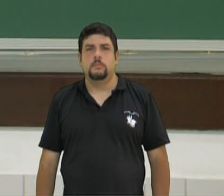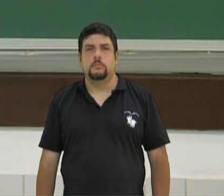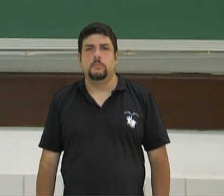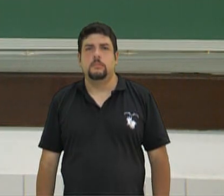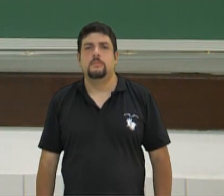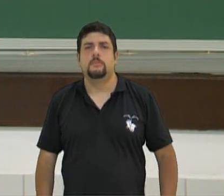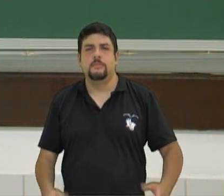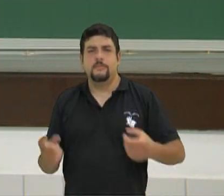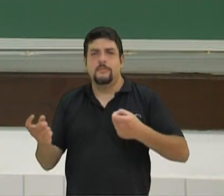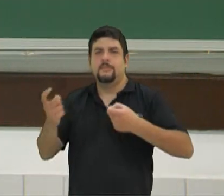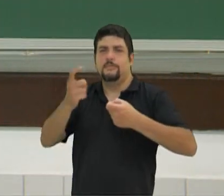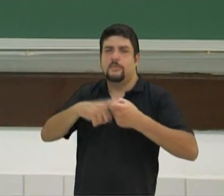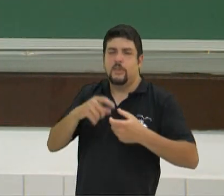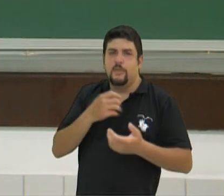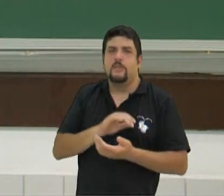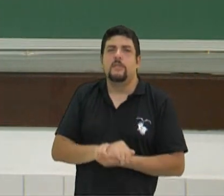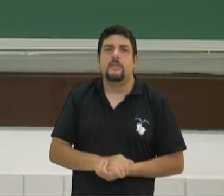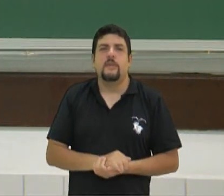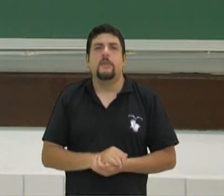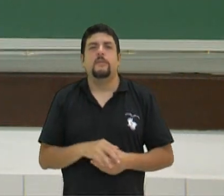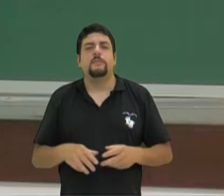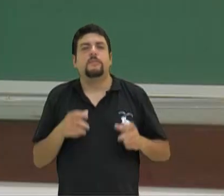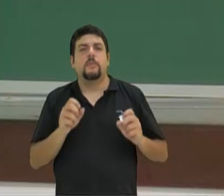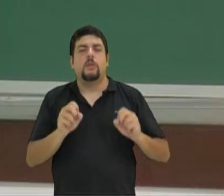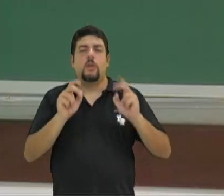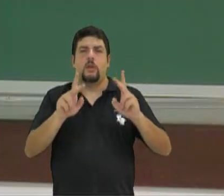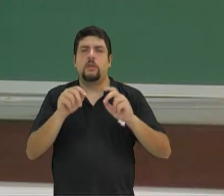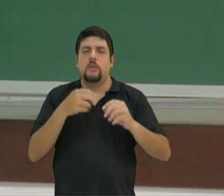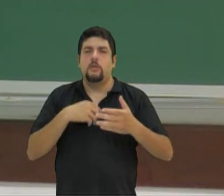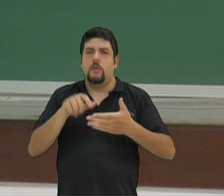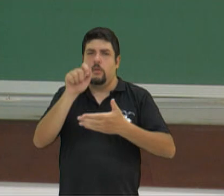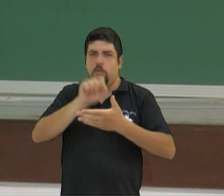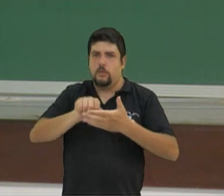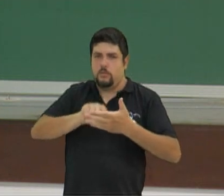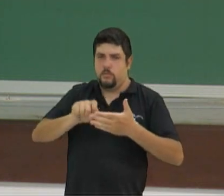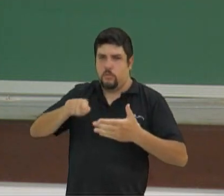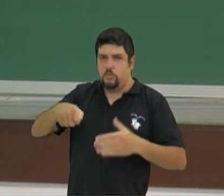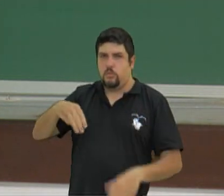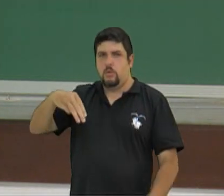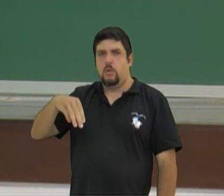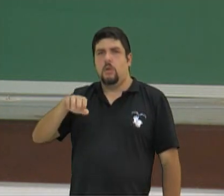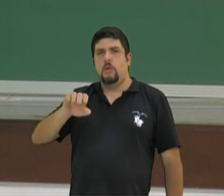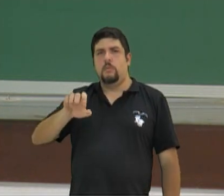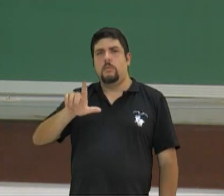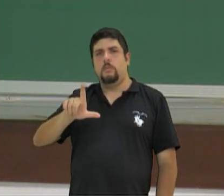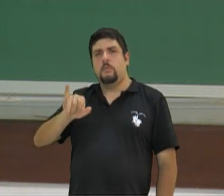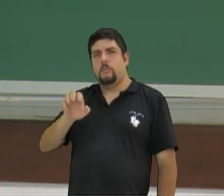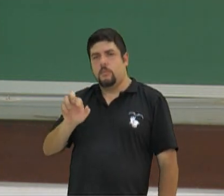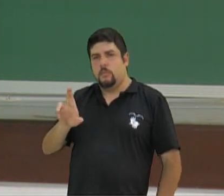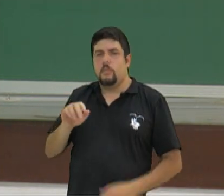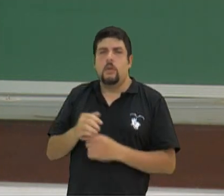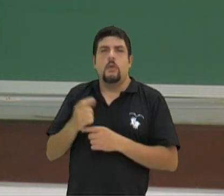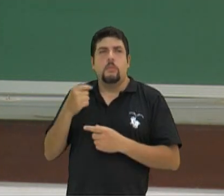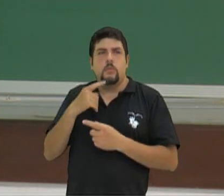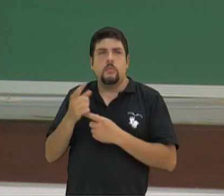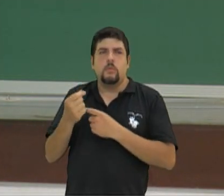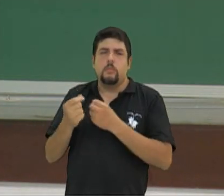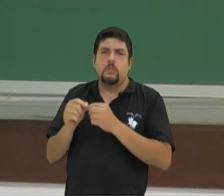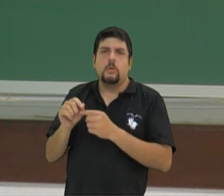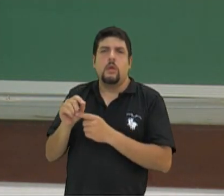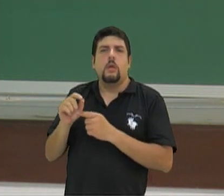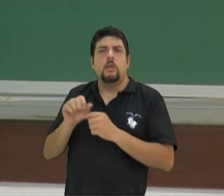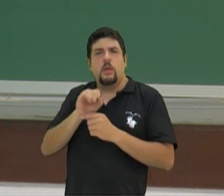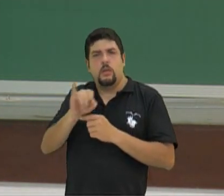Ha! Voltei, pessoal, maravilha, né? Escreva sobre o Méliès, tem muita coisa para escrever, muita coisa que a gente vai aprender hoje sobre ele. Mas se você só colocou lá que ele